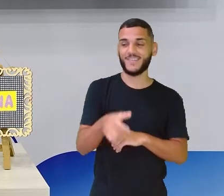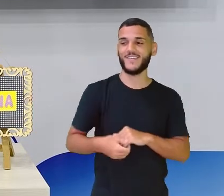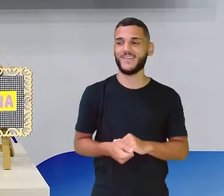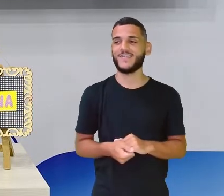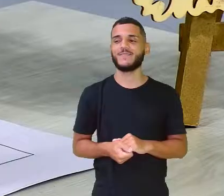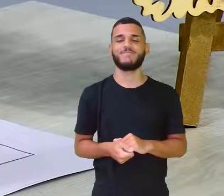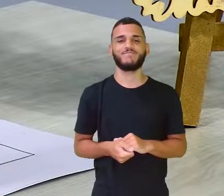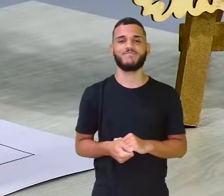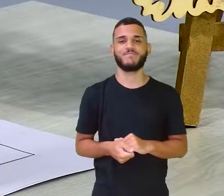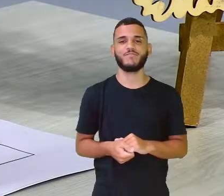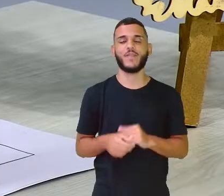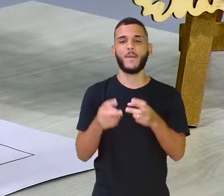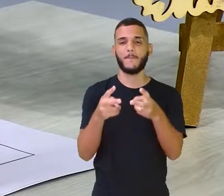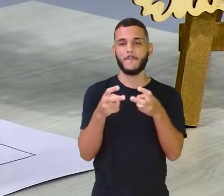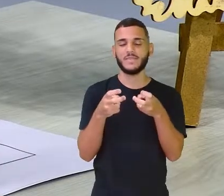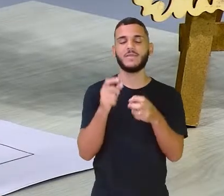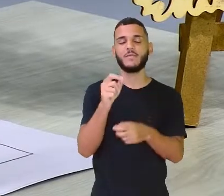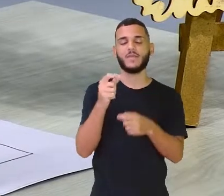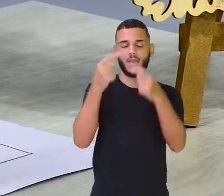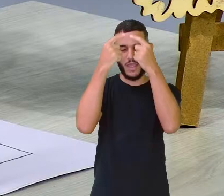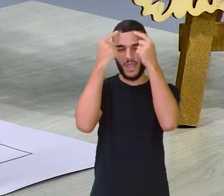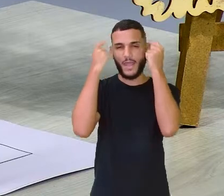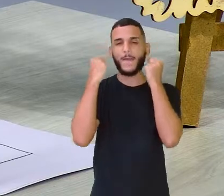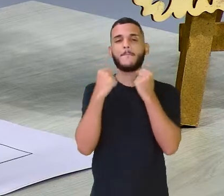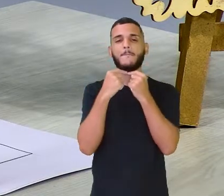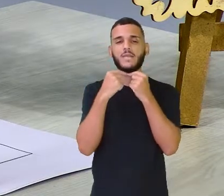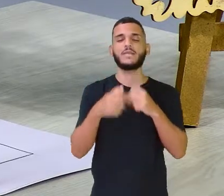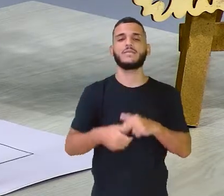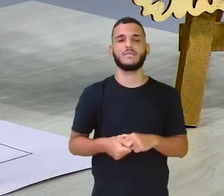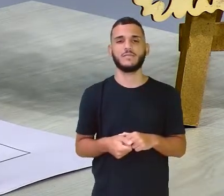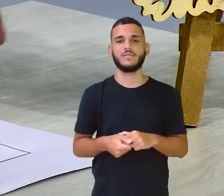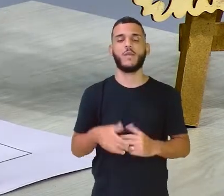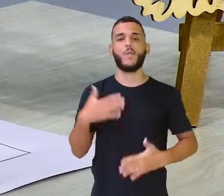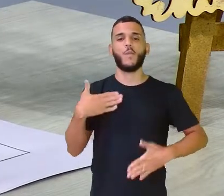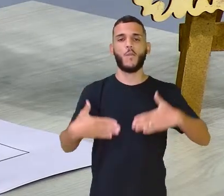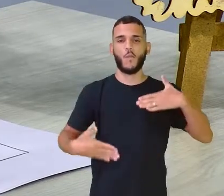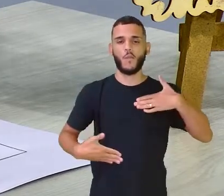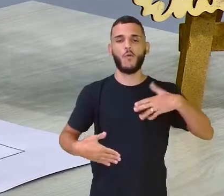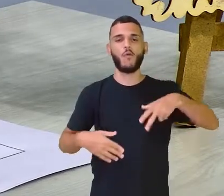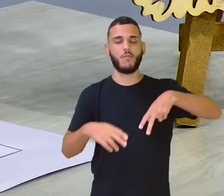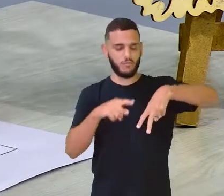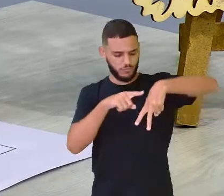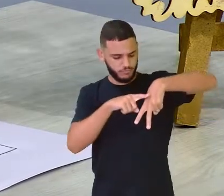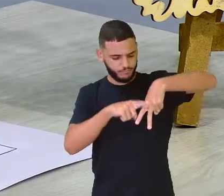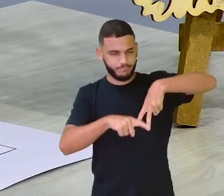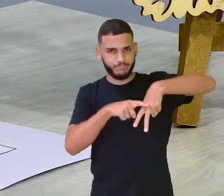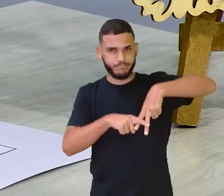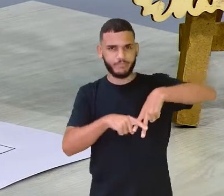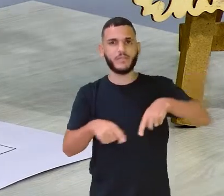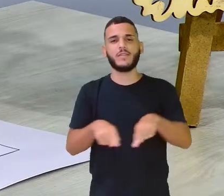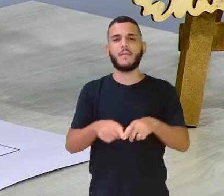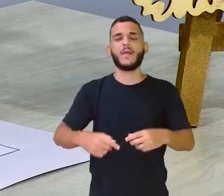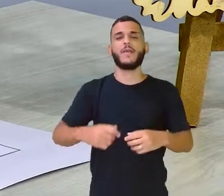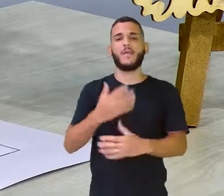pessoa aqui onde a gente pode identificar a cabeça com esse quadrado, o tronco com o retângulo, os braços assim, não